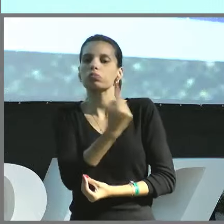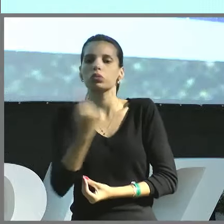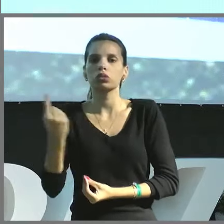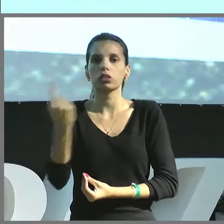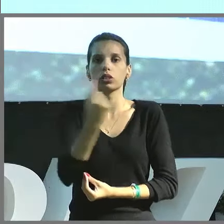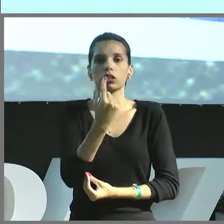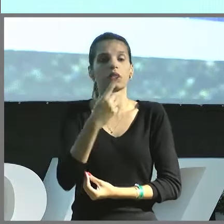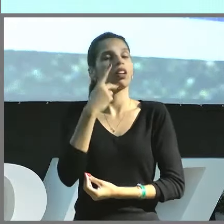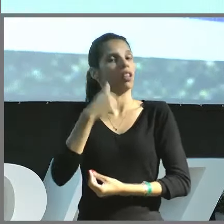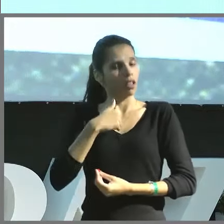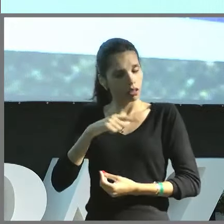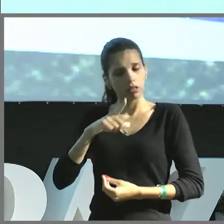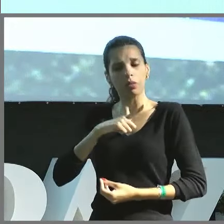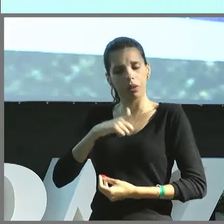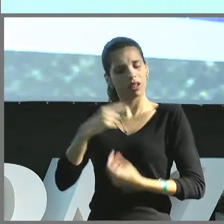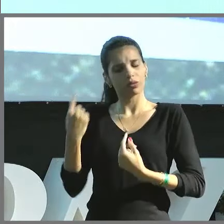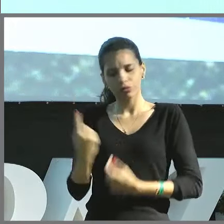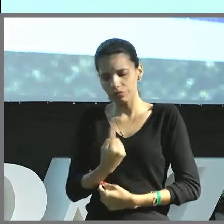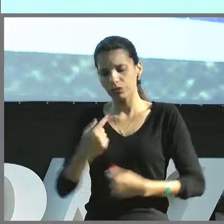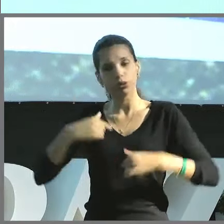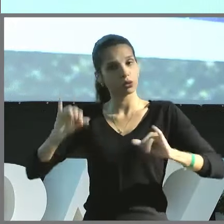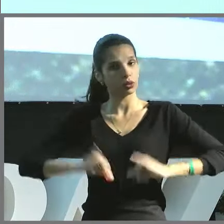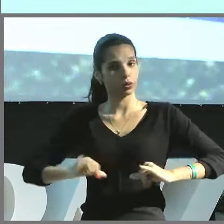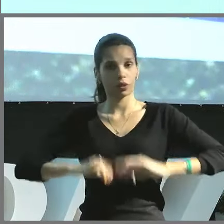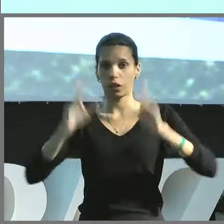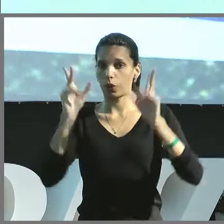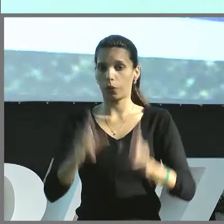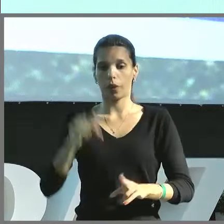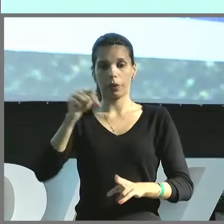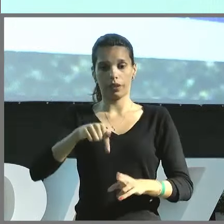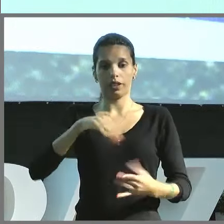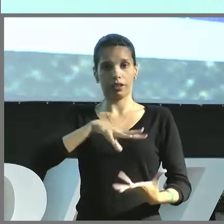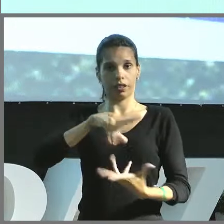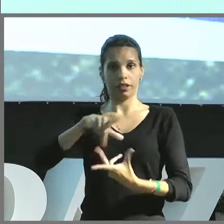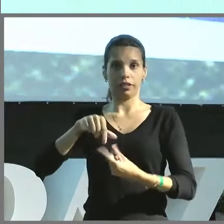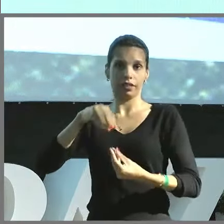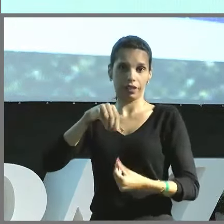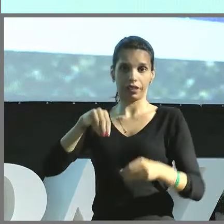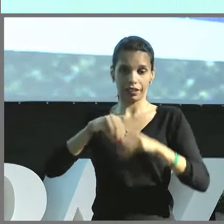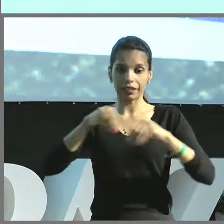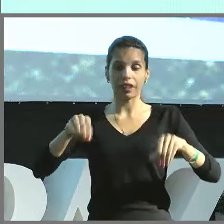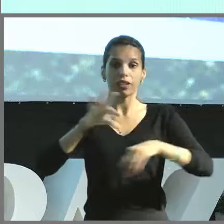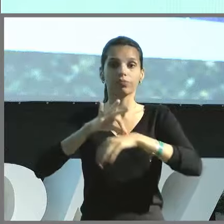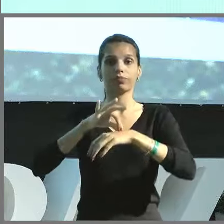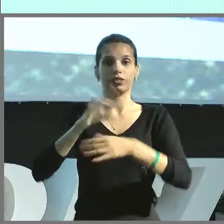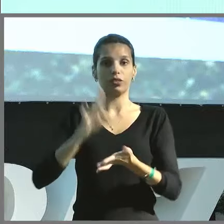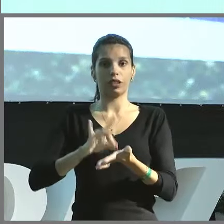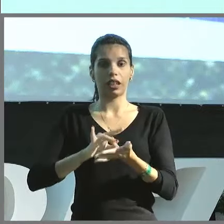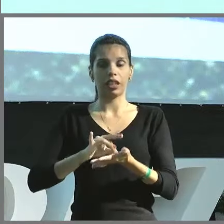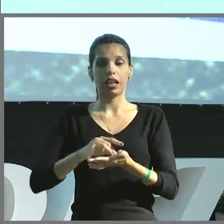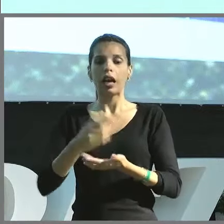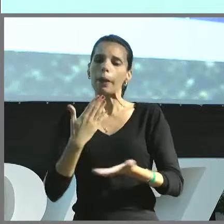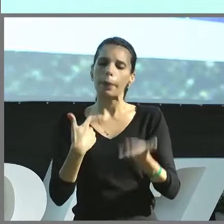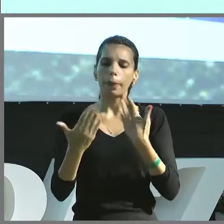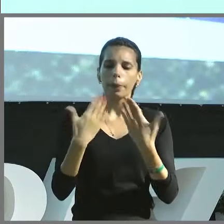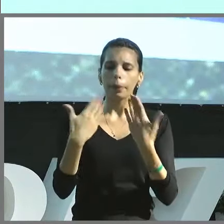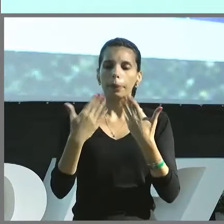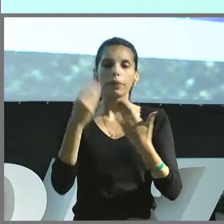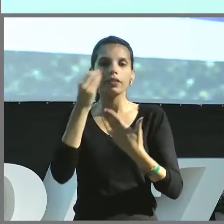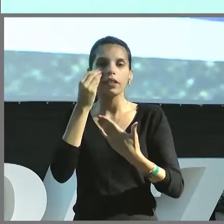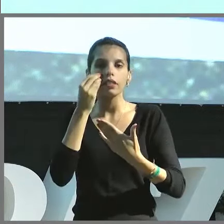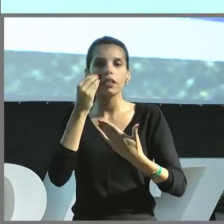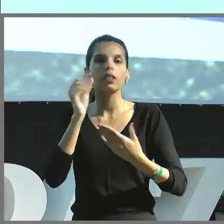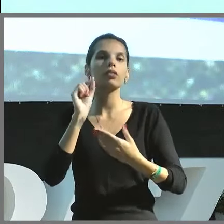eu estou penando na terra, para quebrar, para criar vínculo, a empatia. E aí ele pegou e